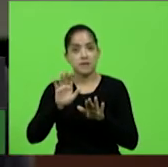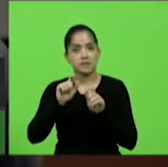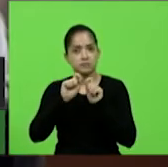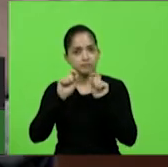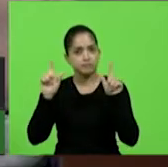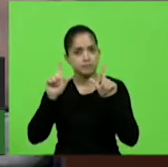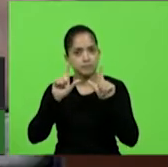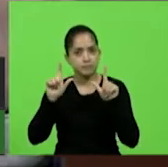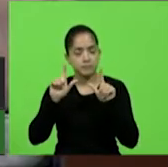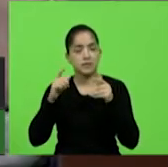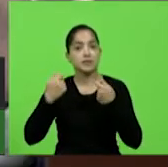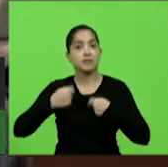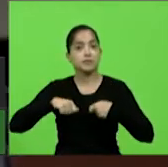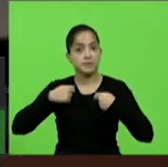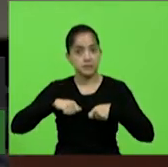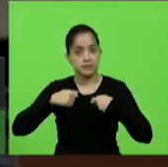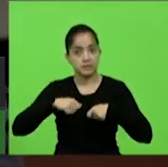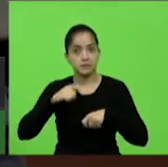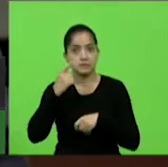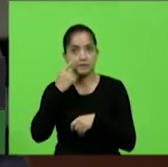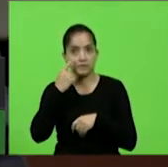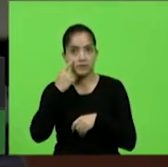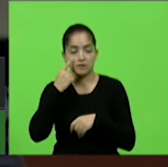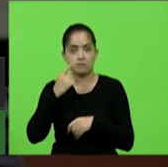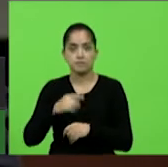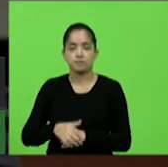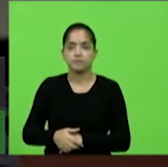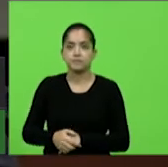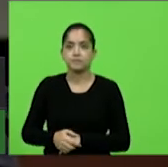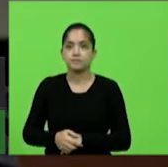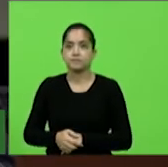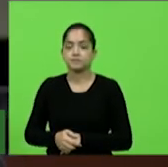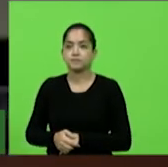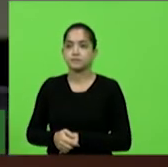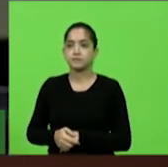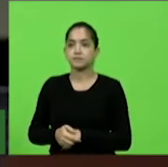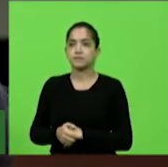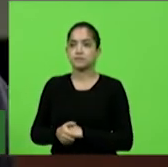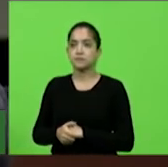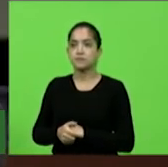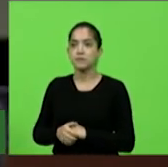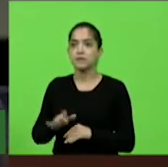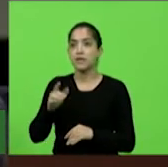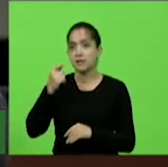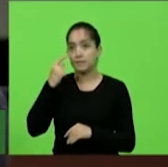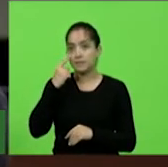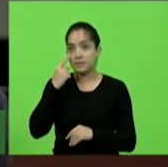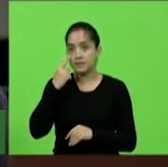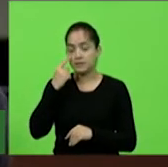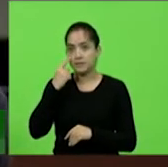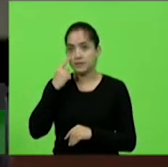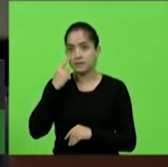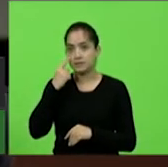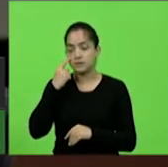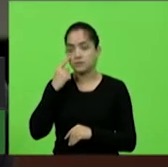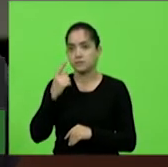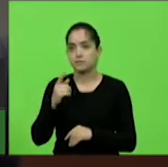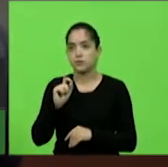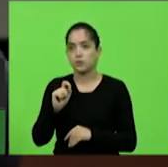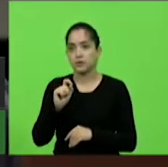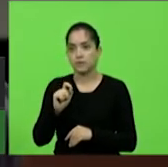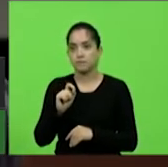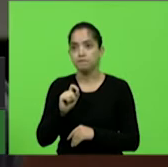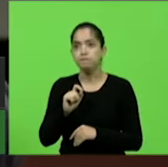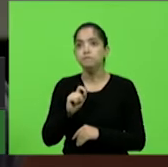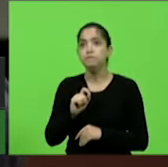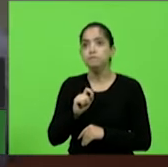que nós precisamos prestar atenção... Mais um minuto, deputado. O que nós precisamos prestar atenção é que